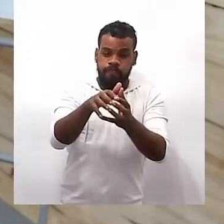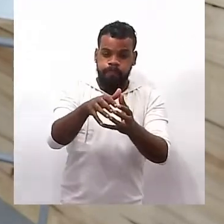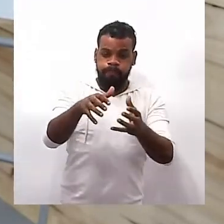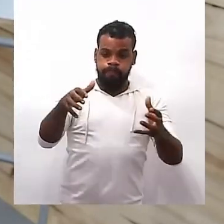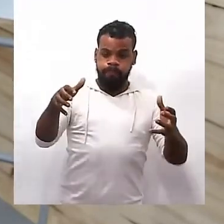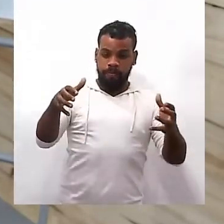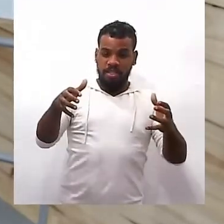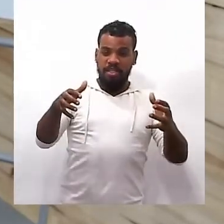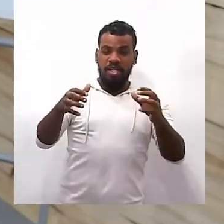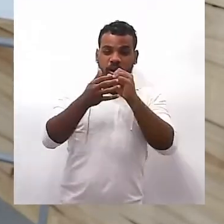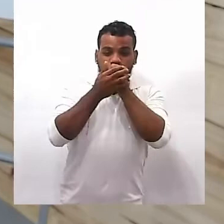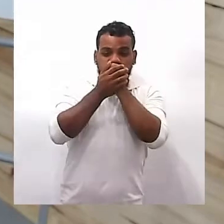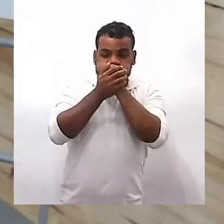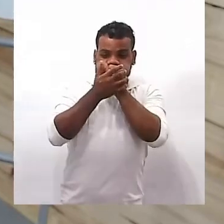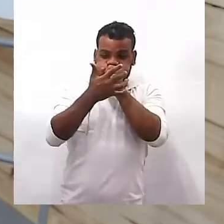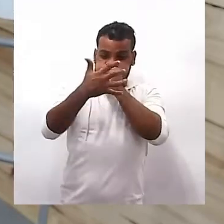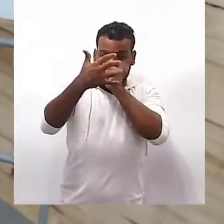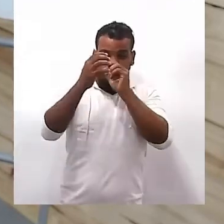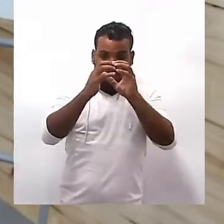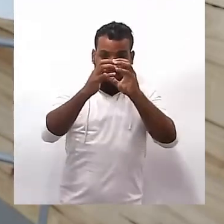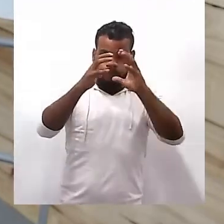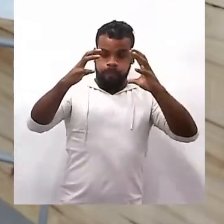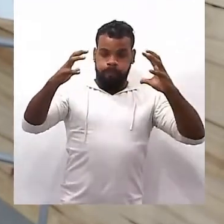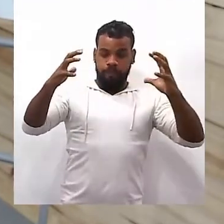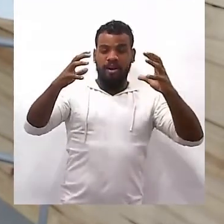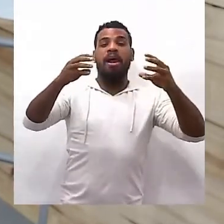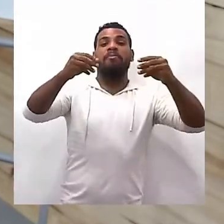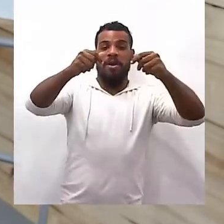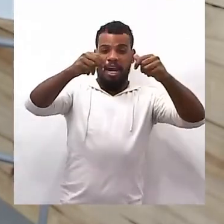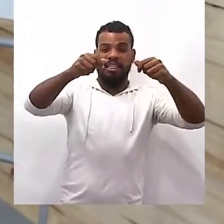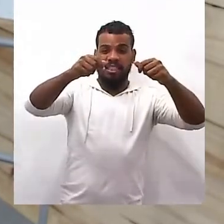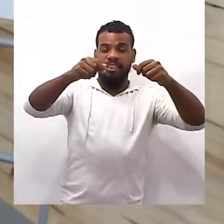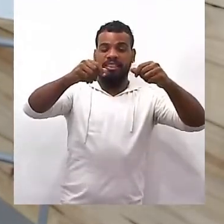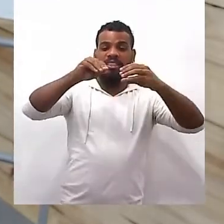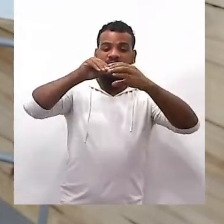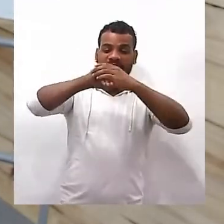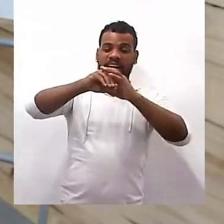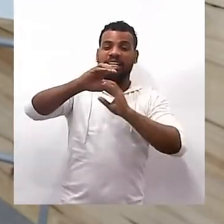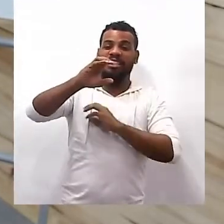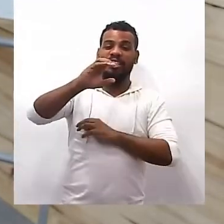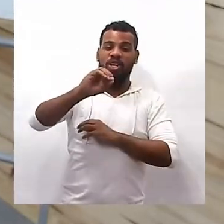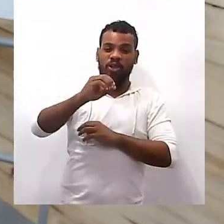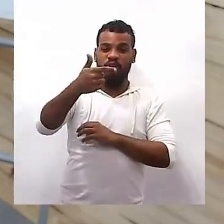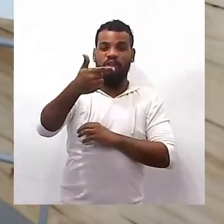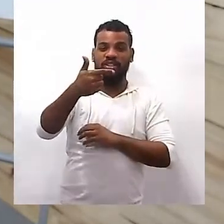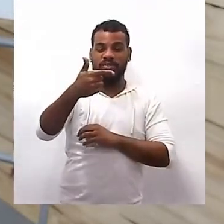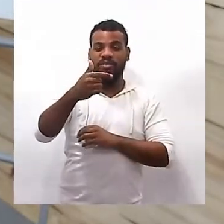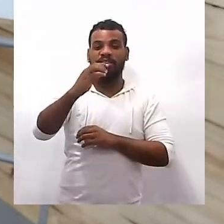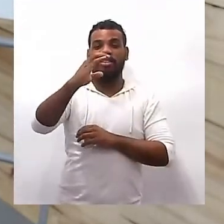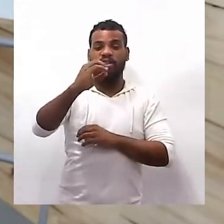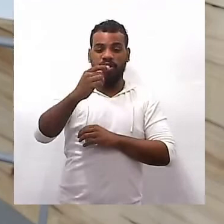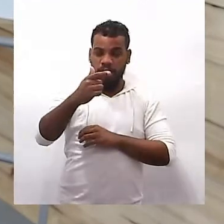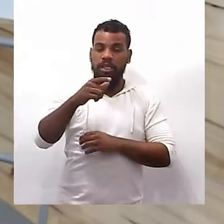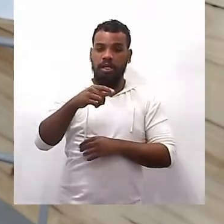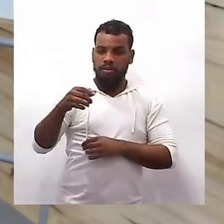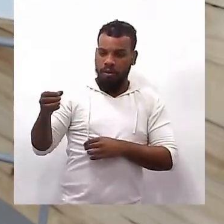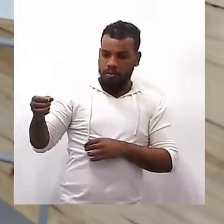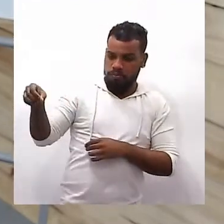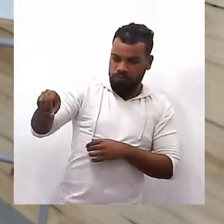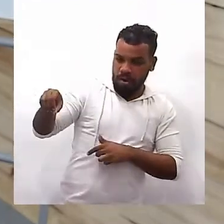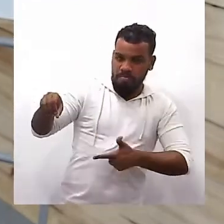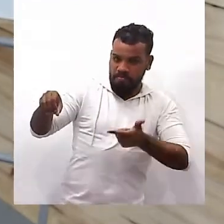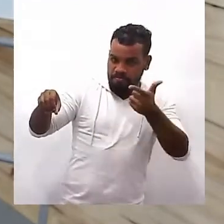cresce. Ou seja, a massa cresce, porque libera CO2. Por isso que quanto mais fermento você